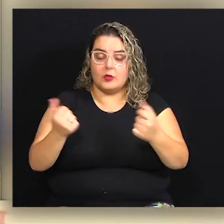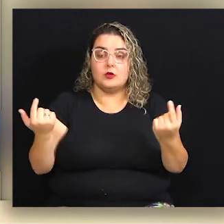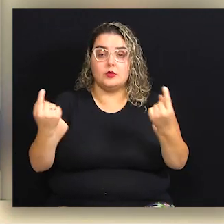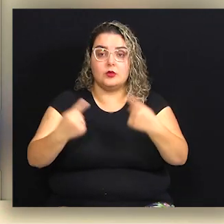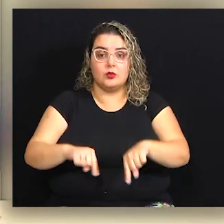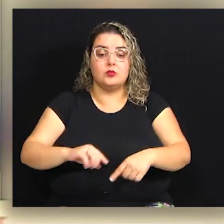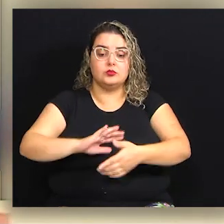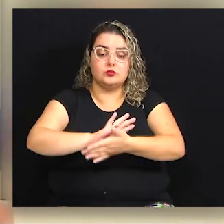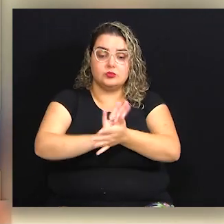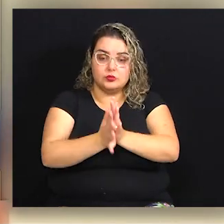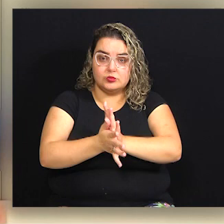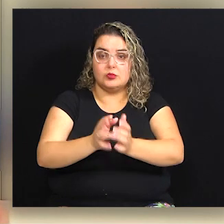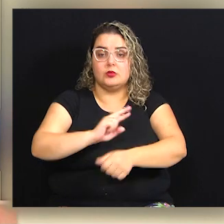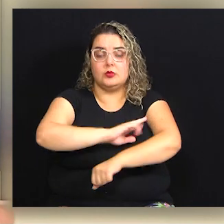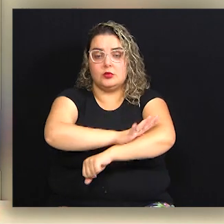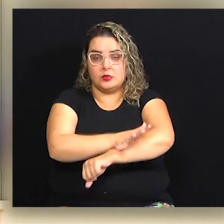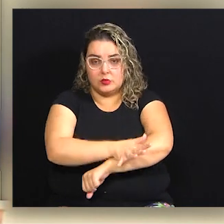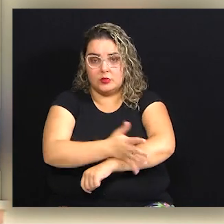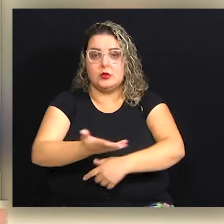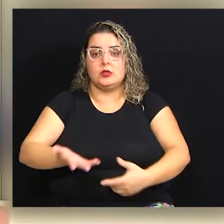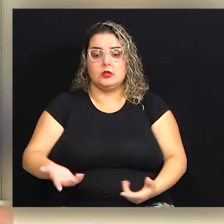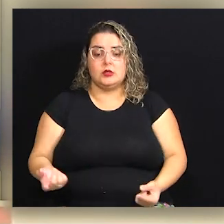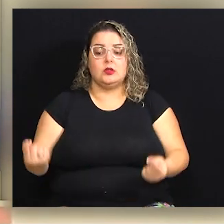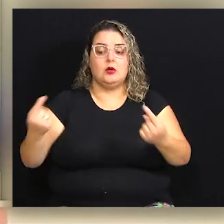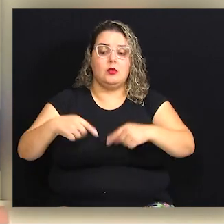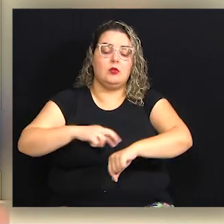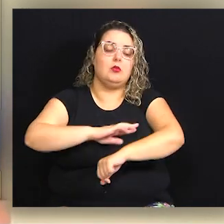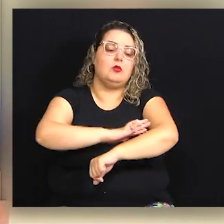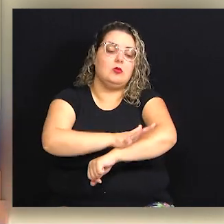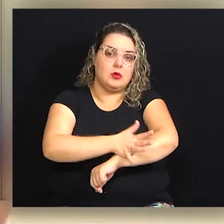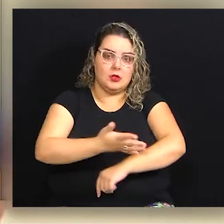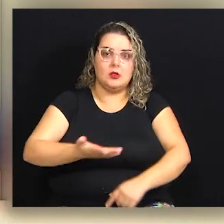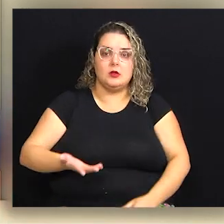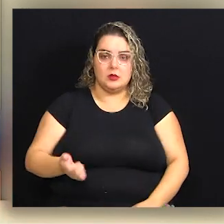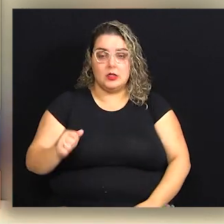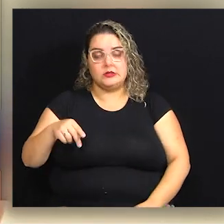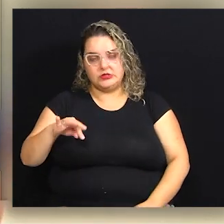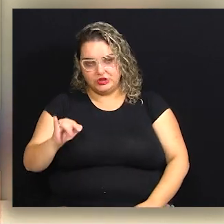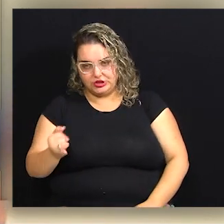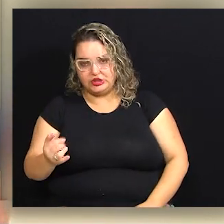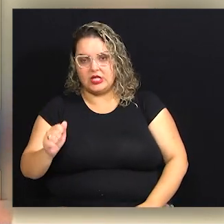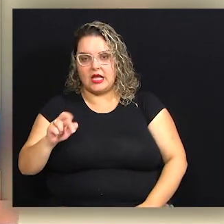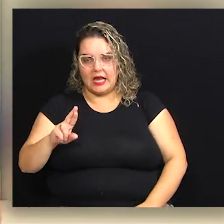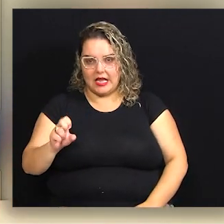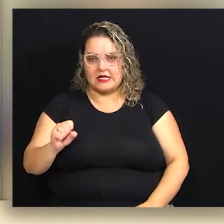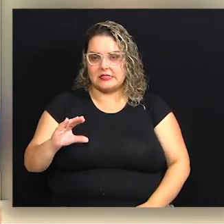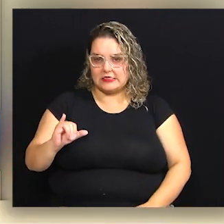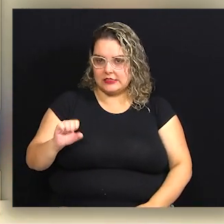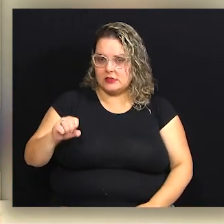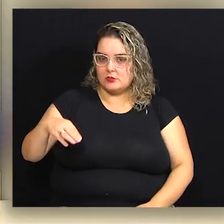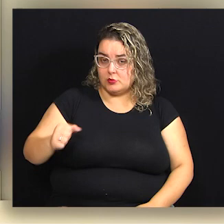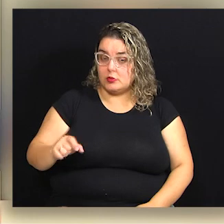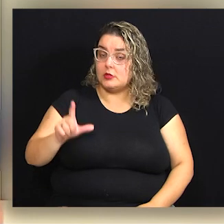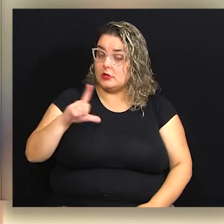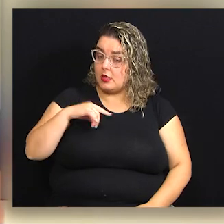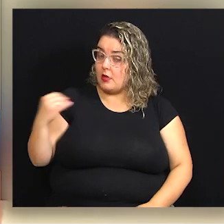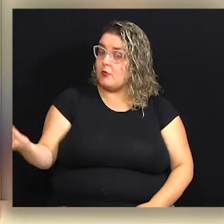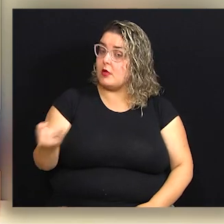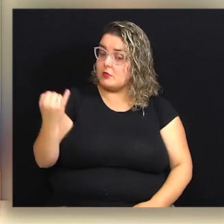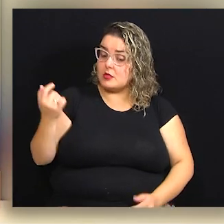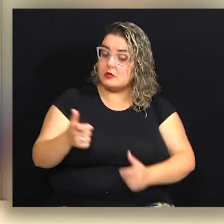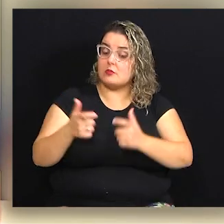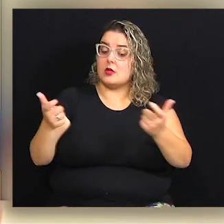do combate ao racismo e antirracistas na cidade, ela ganha maior importância ainda,